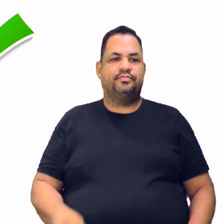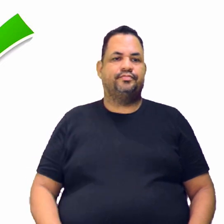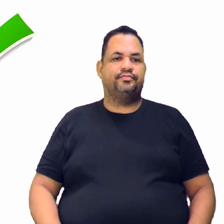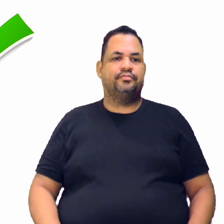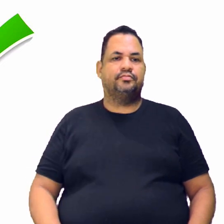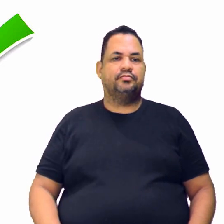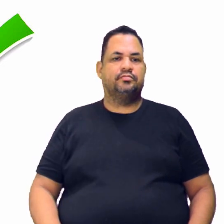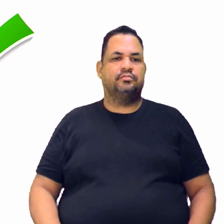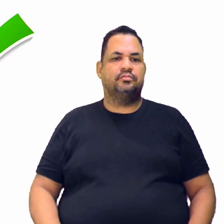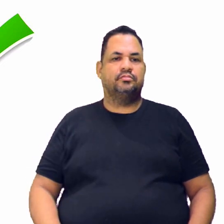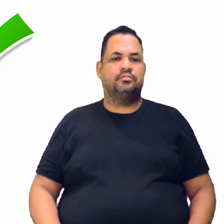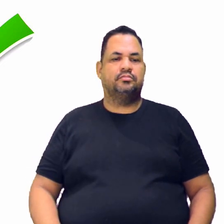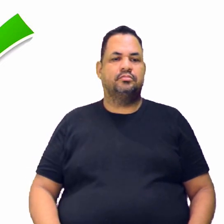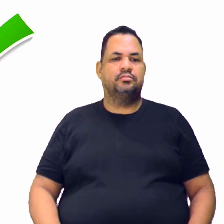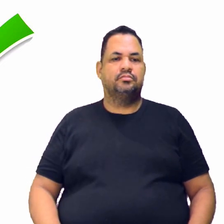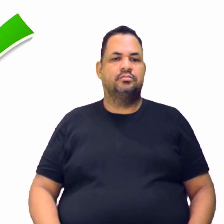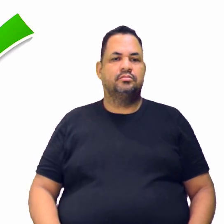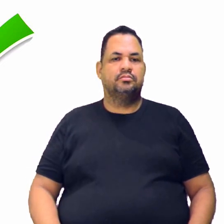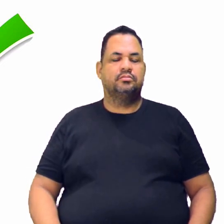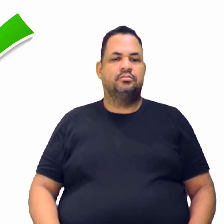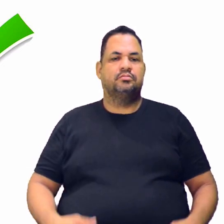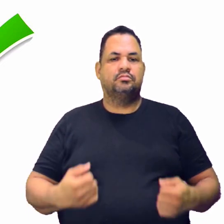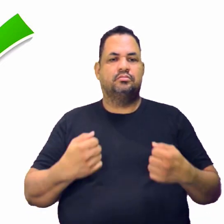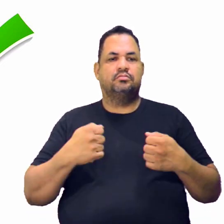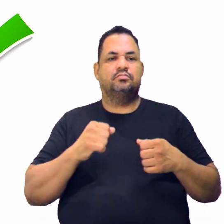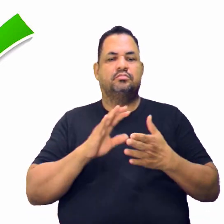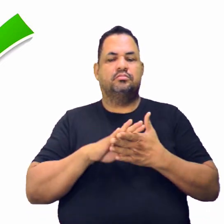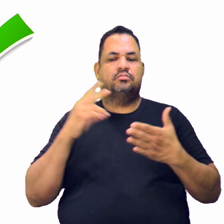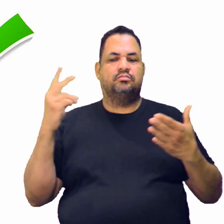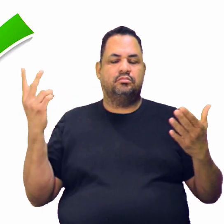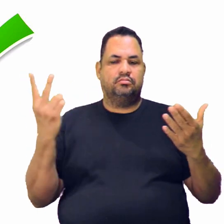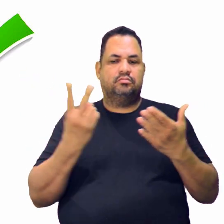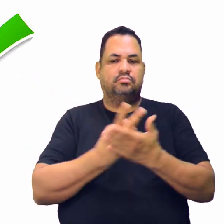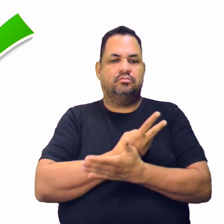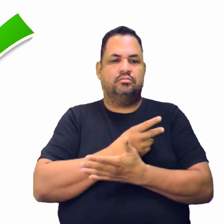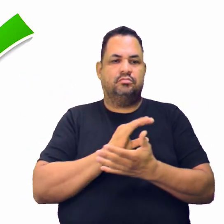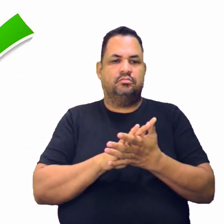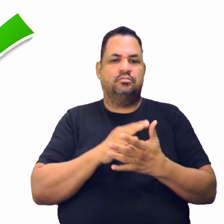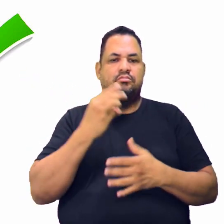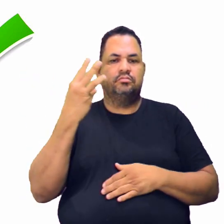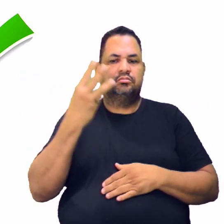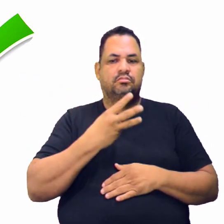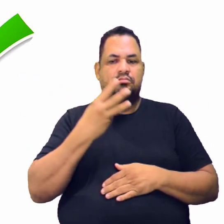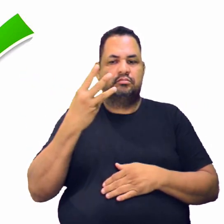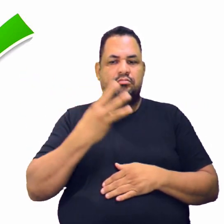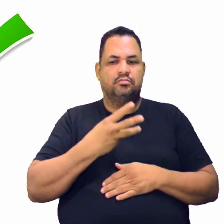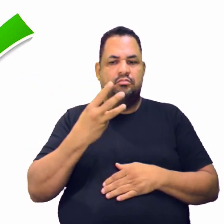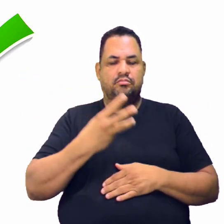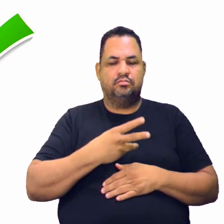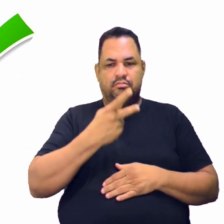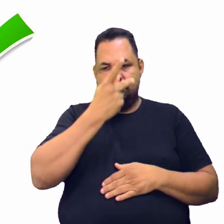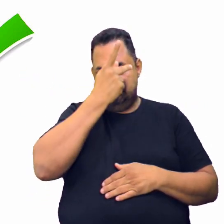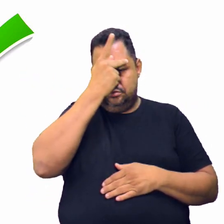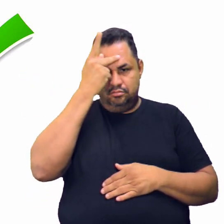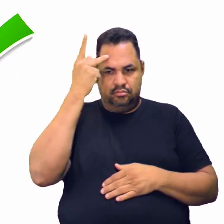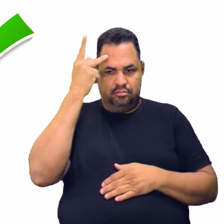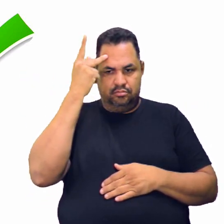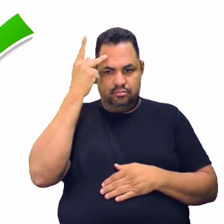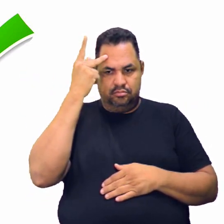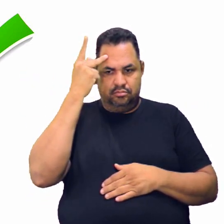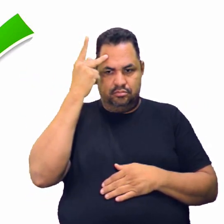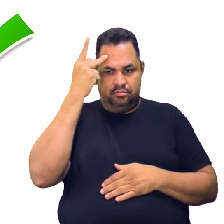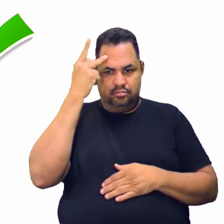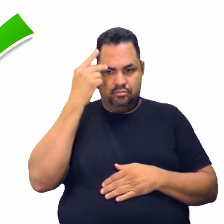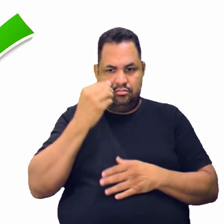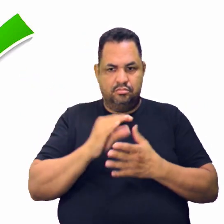indeterminado, né? Ele pode ocorrer na terceira pessoa